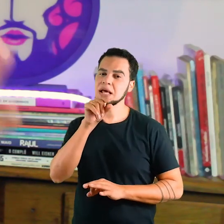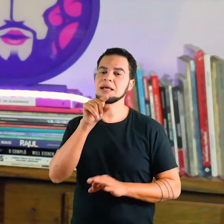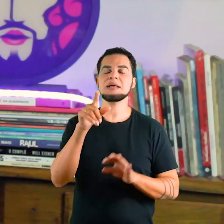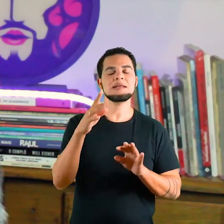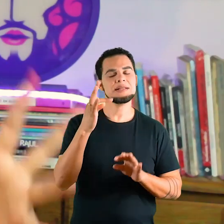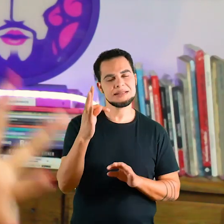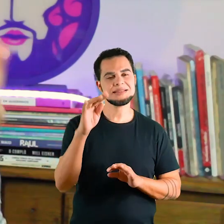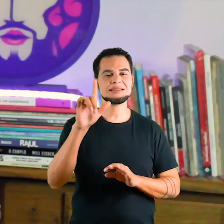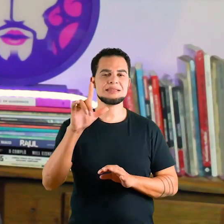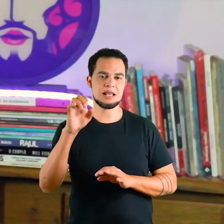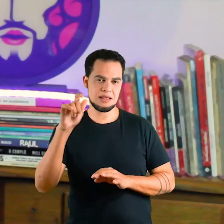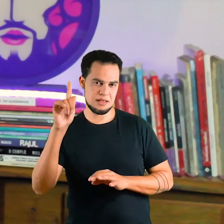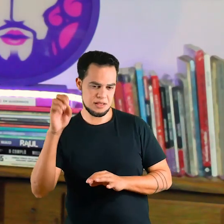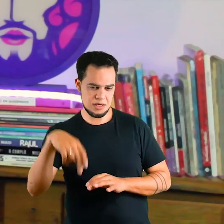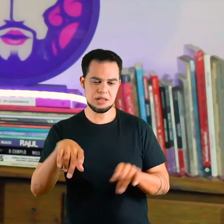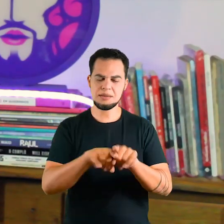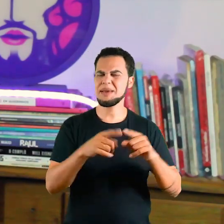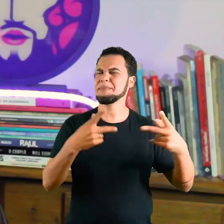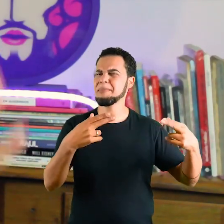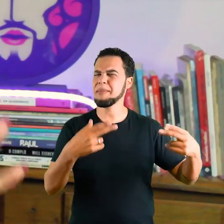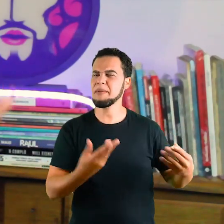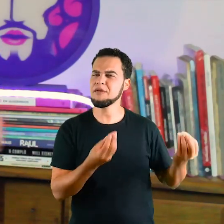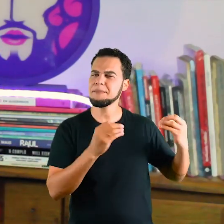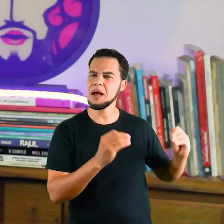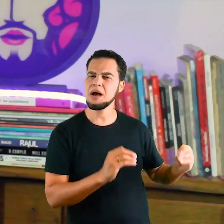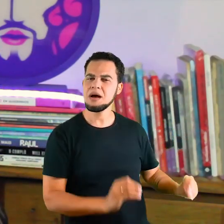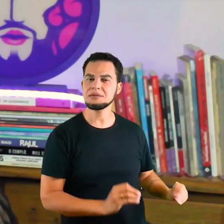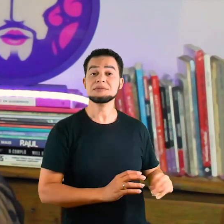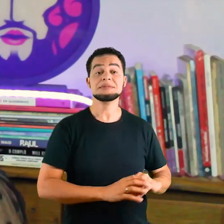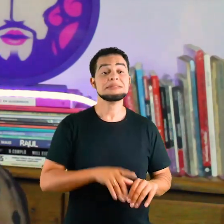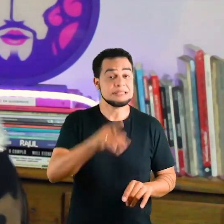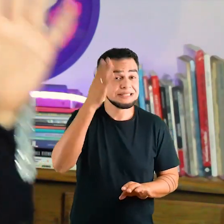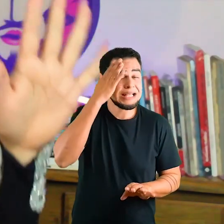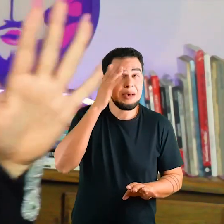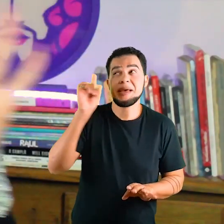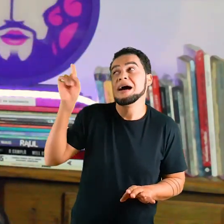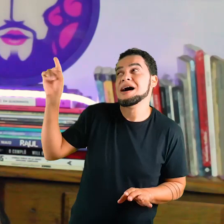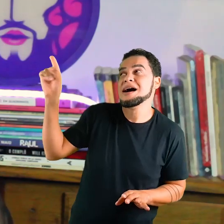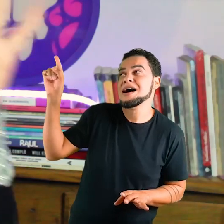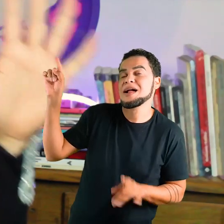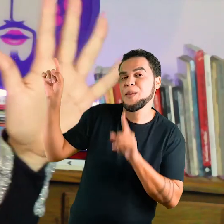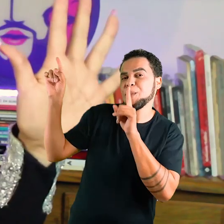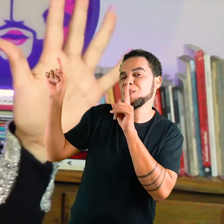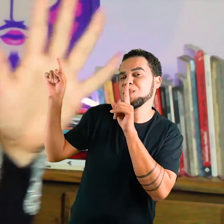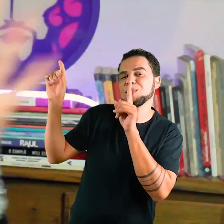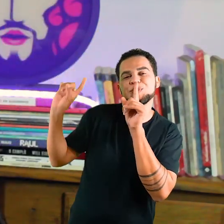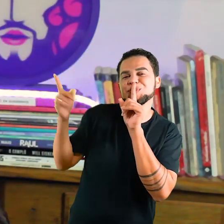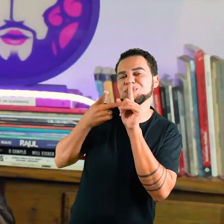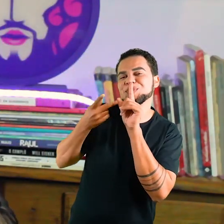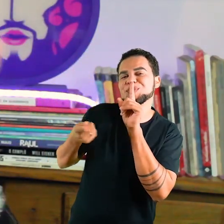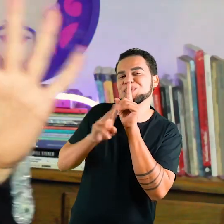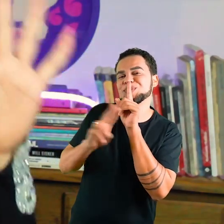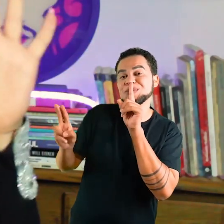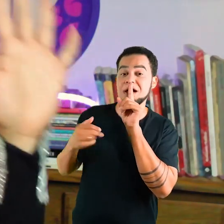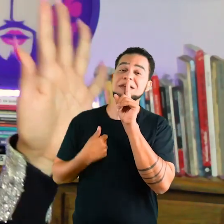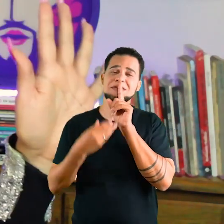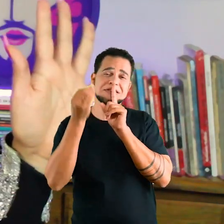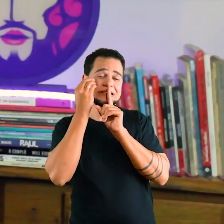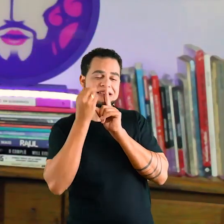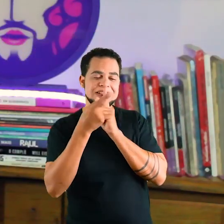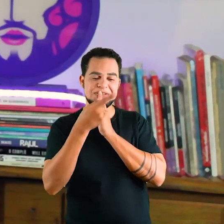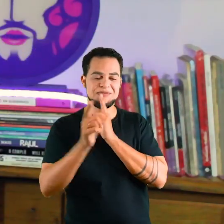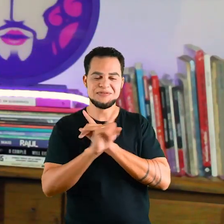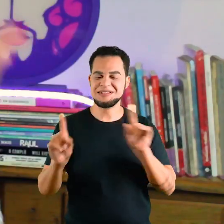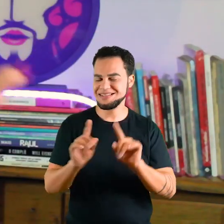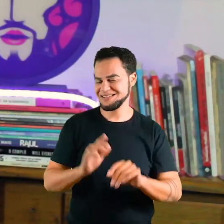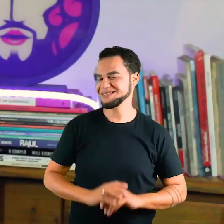e os links estarão aqui abaixo para vocês. Também saibam que a gente está naquela rede roxa, que eu não vou falar o nome aqui, vou evitar